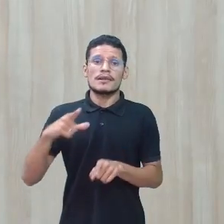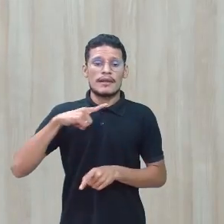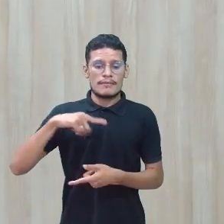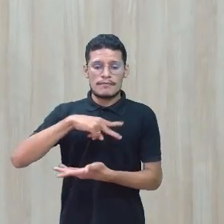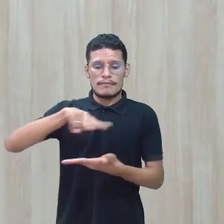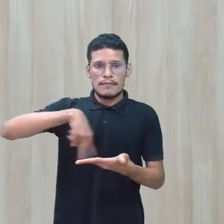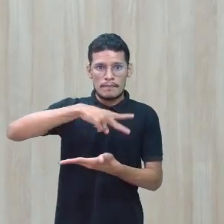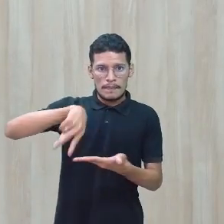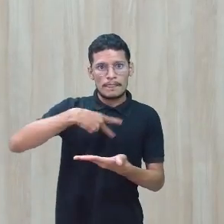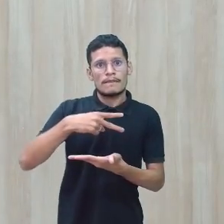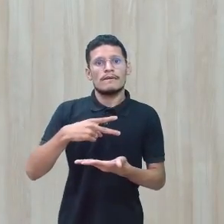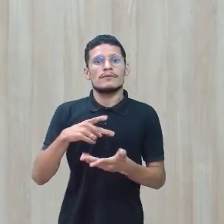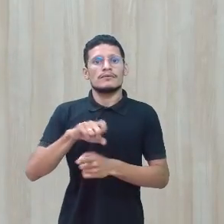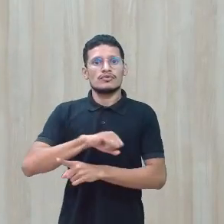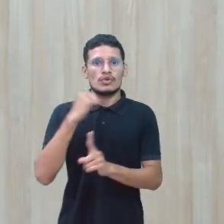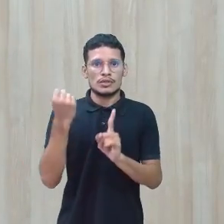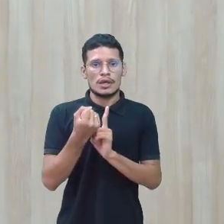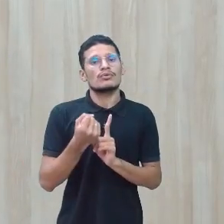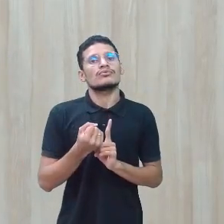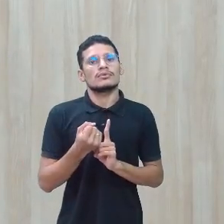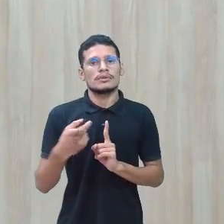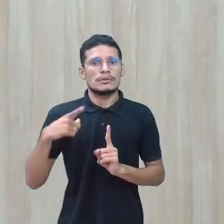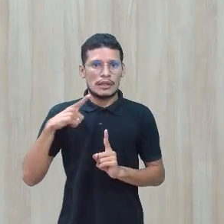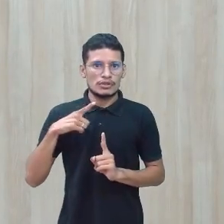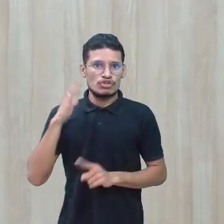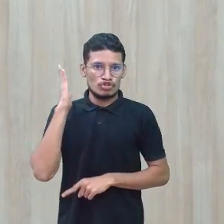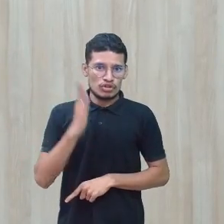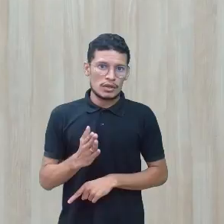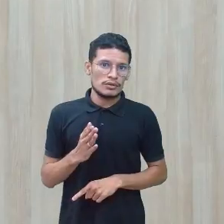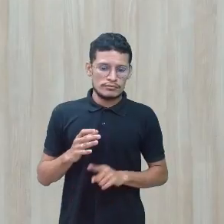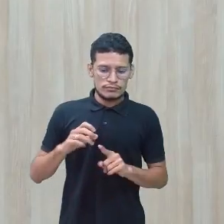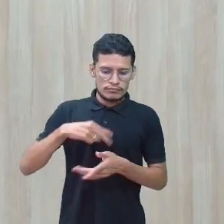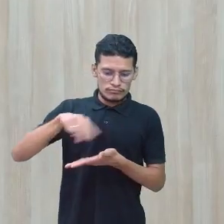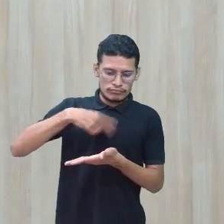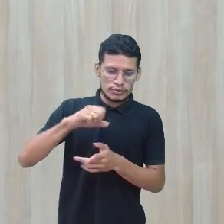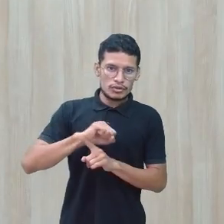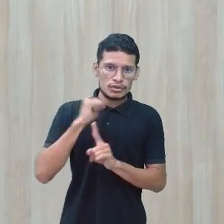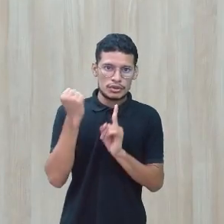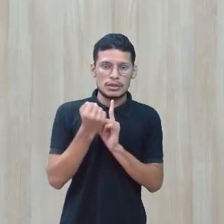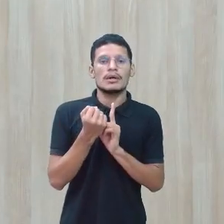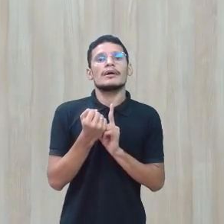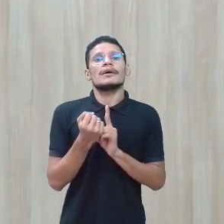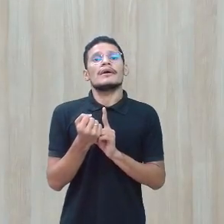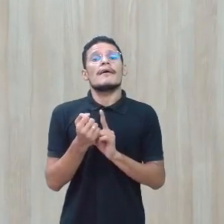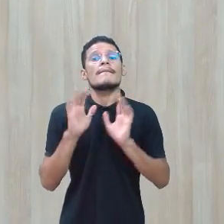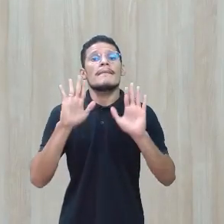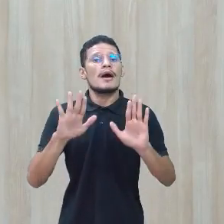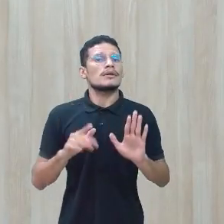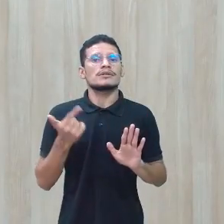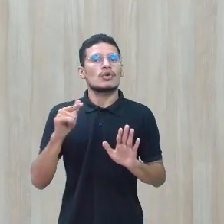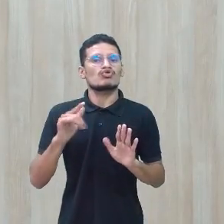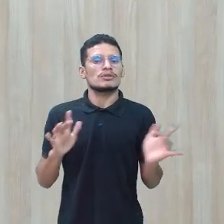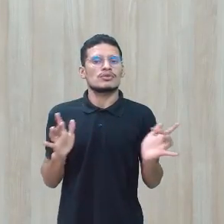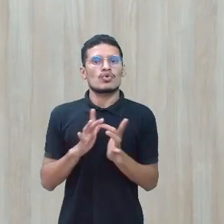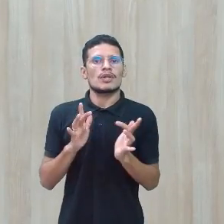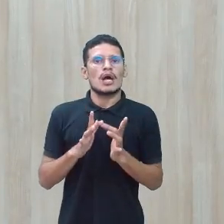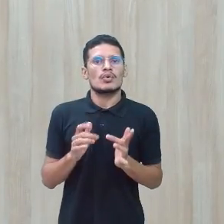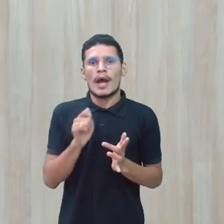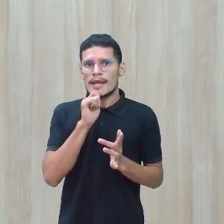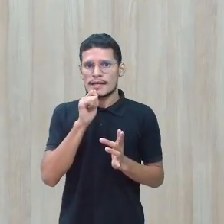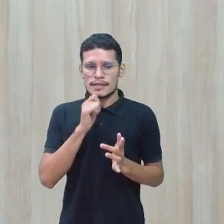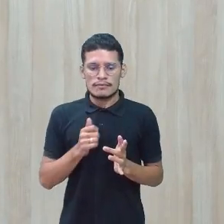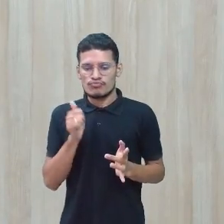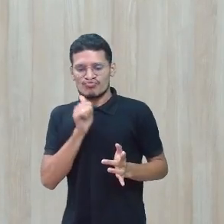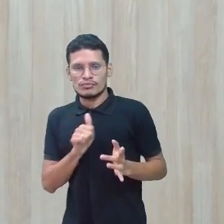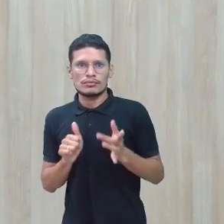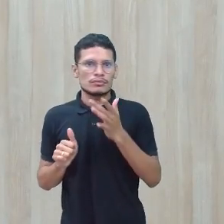sociais, a gente tem essa dança social, sendo que essa dança social, ela não tinha o contato físico com o cavalheiro